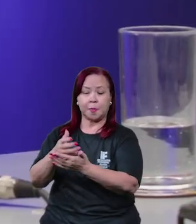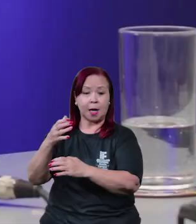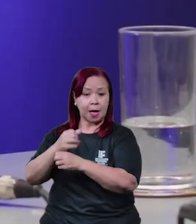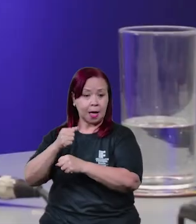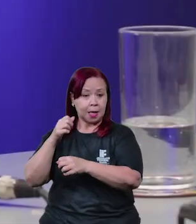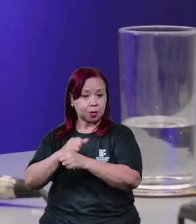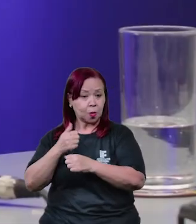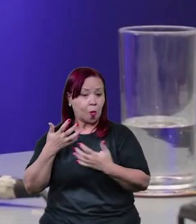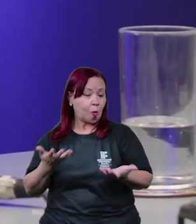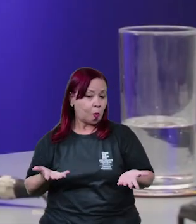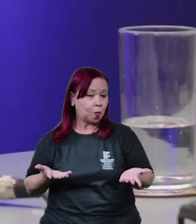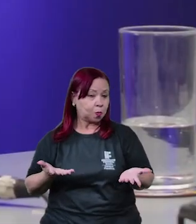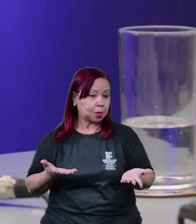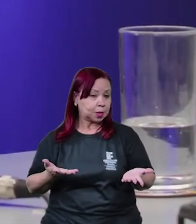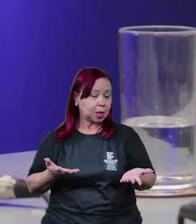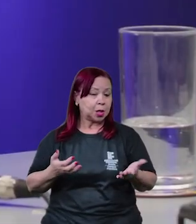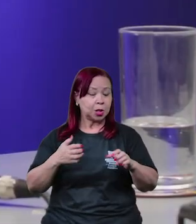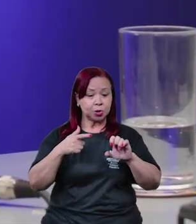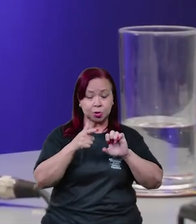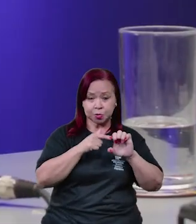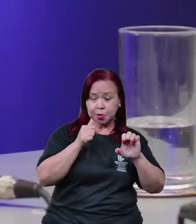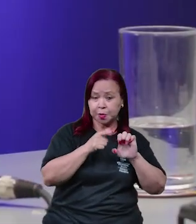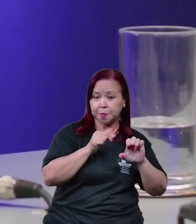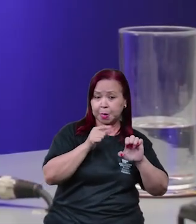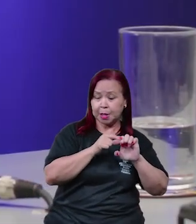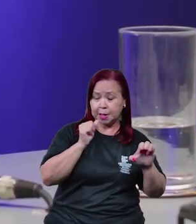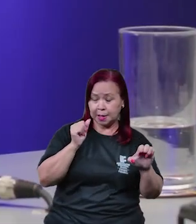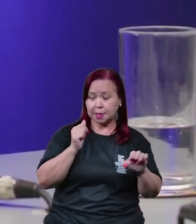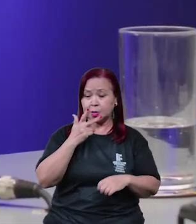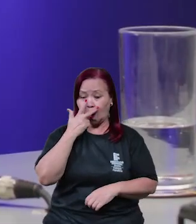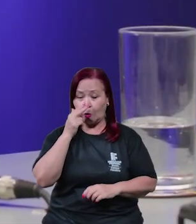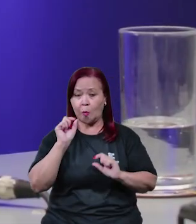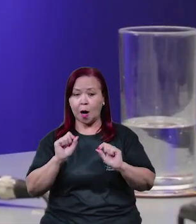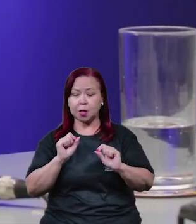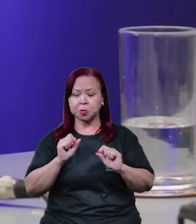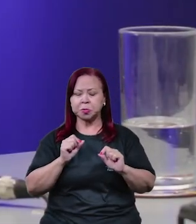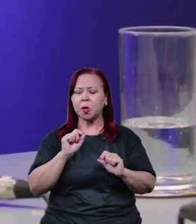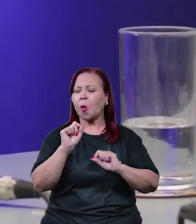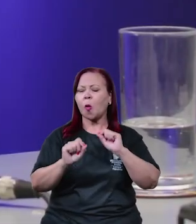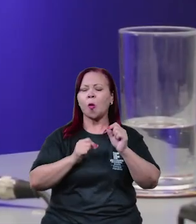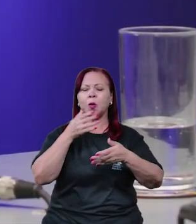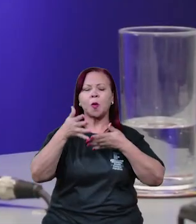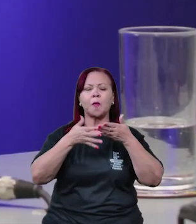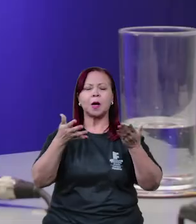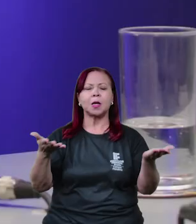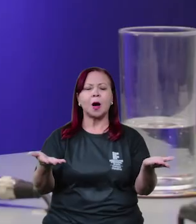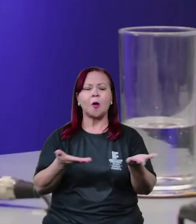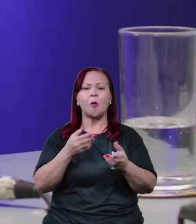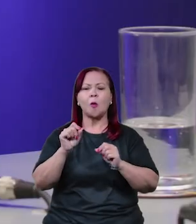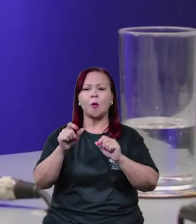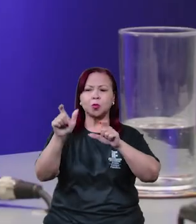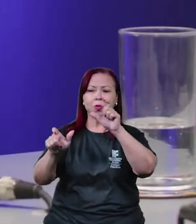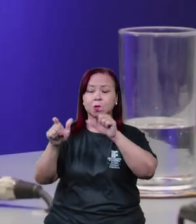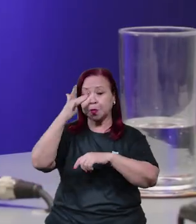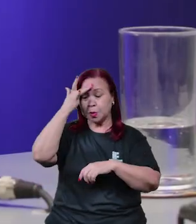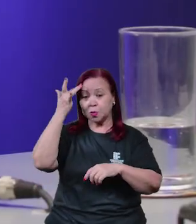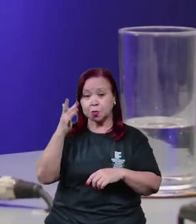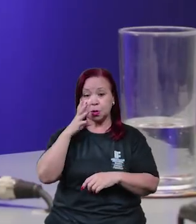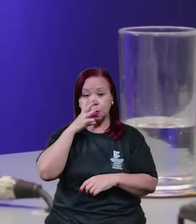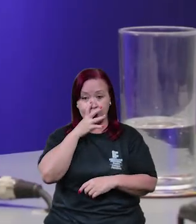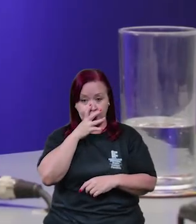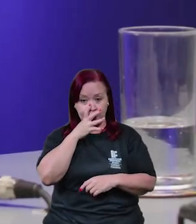de, enfim, empreender, né? Então, acho que o que eu falaria hoje para quem estiver